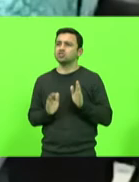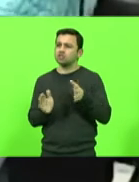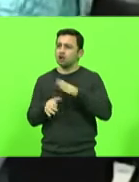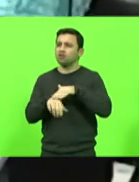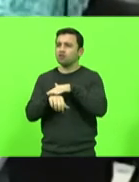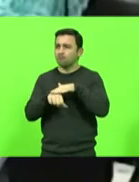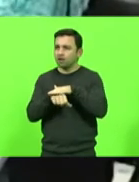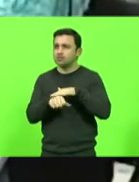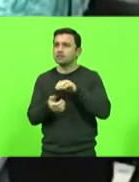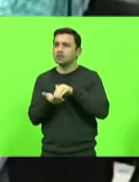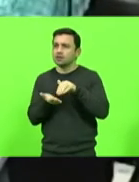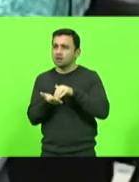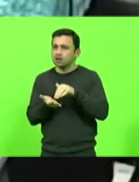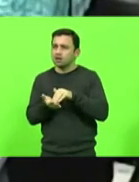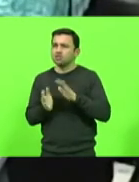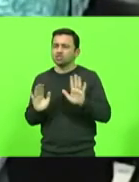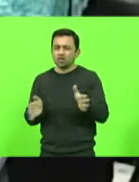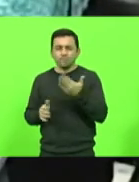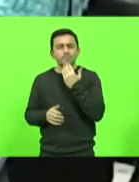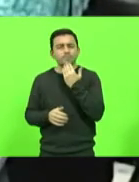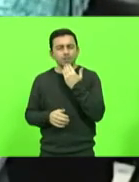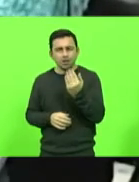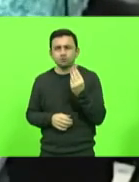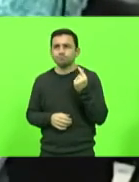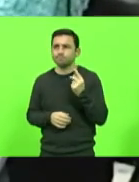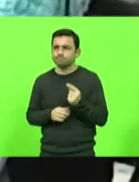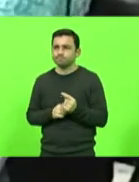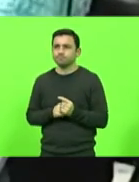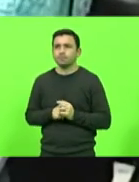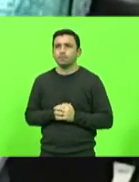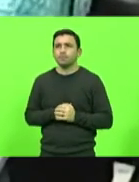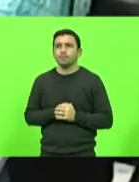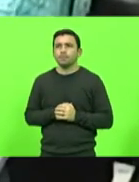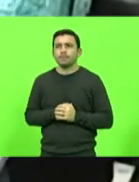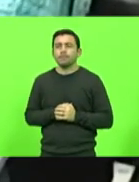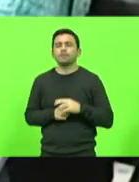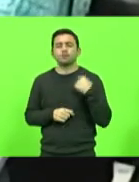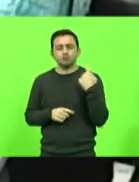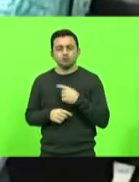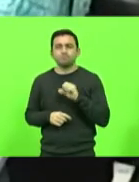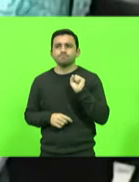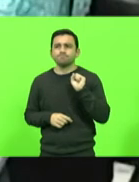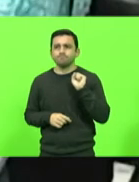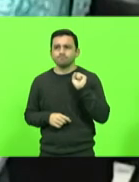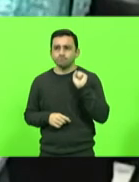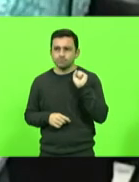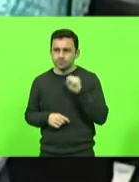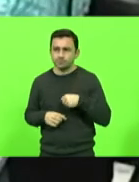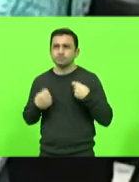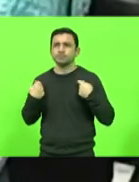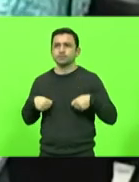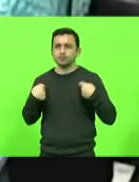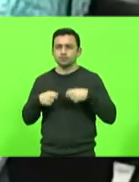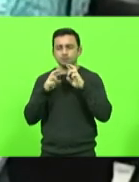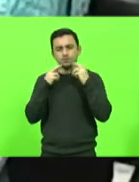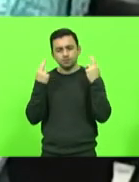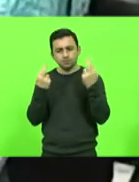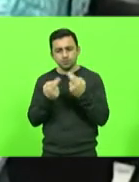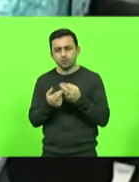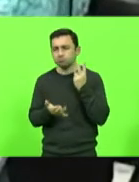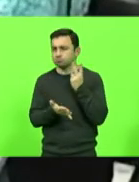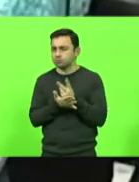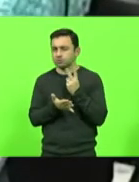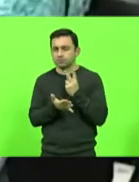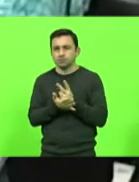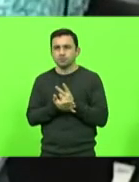vem de um tempo, e que a gente precisa, sim, né? Todas as reuniões a gente vem reforçando